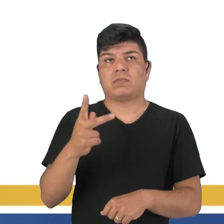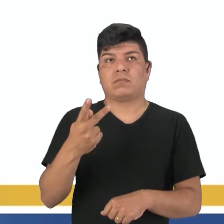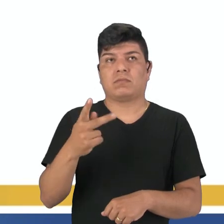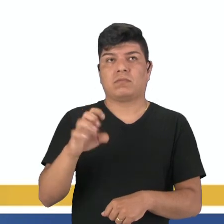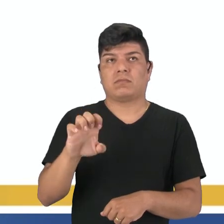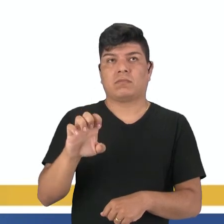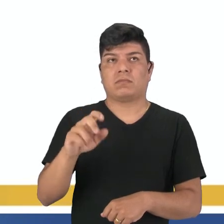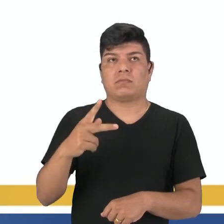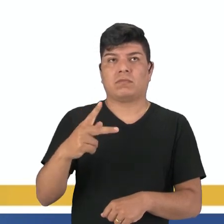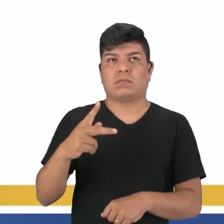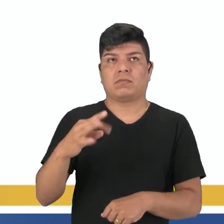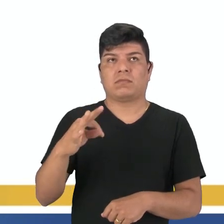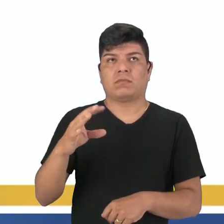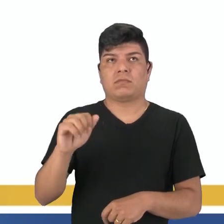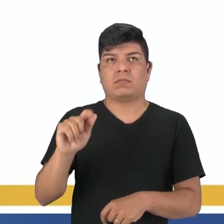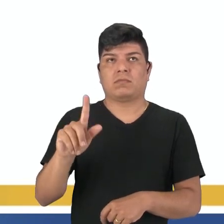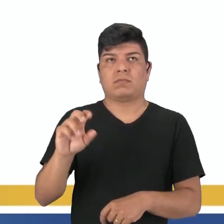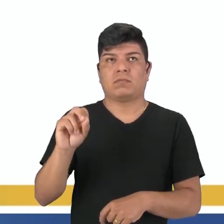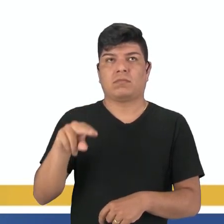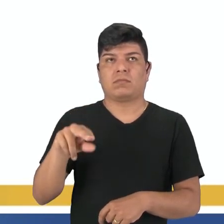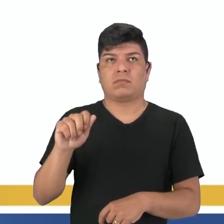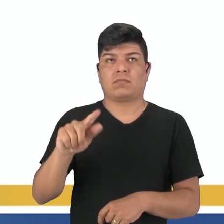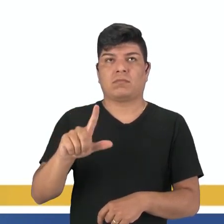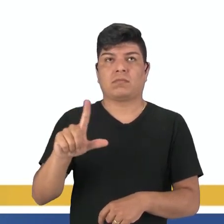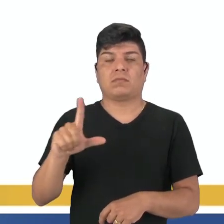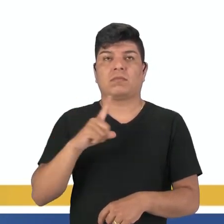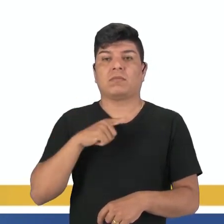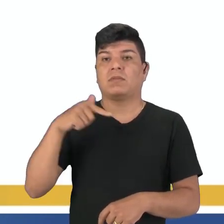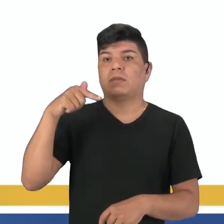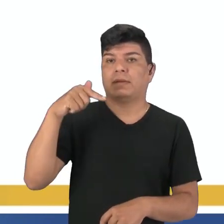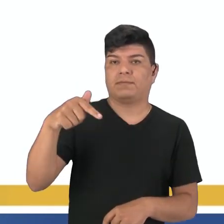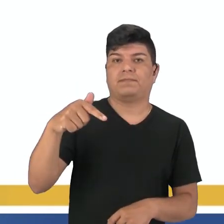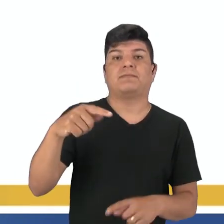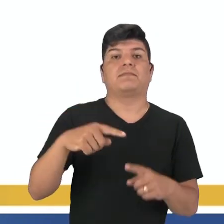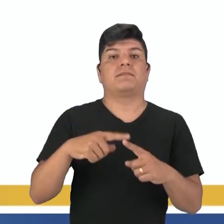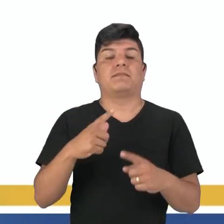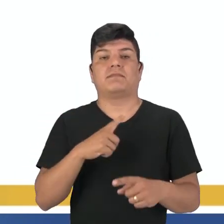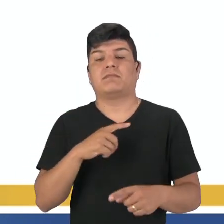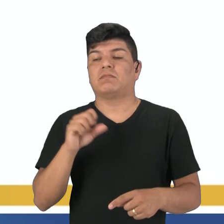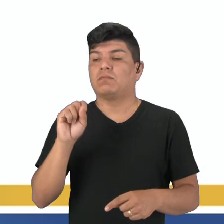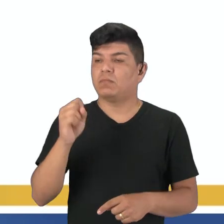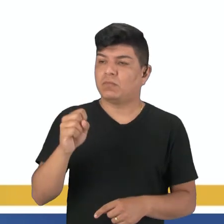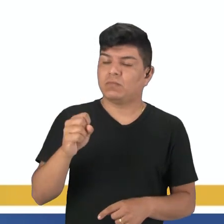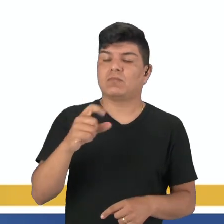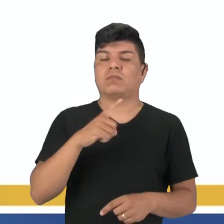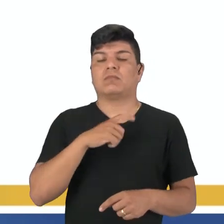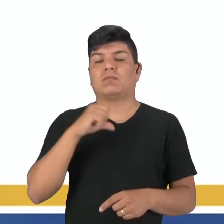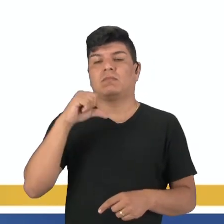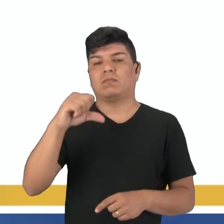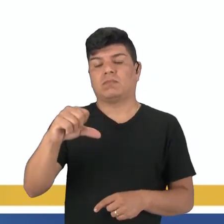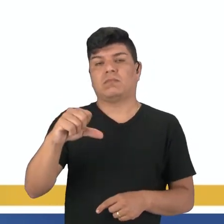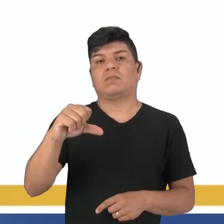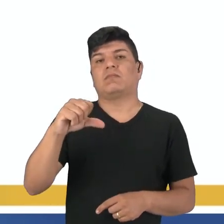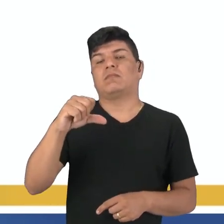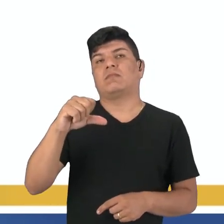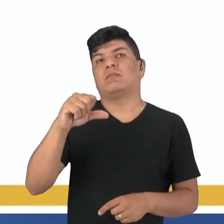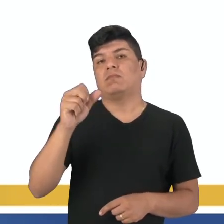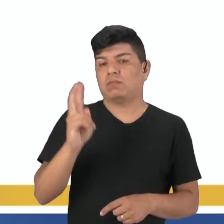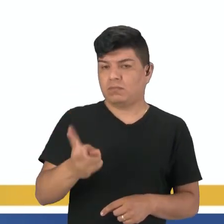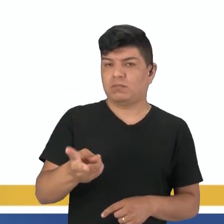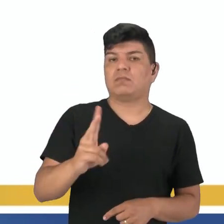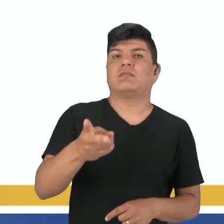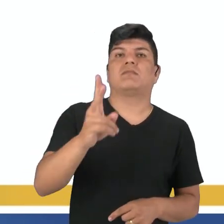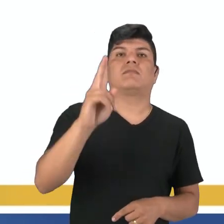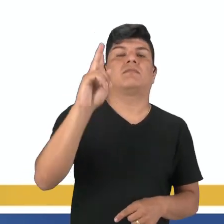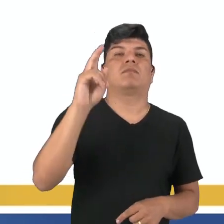prisma heptagonal, né? Porque ele tem 7 lados, mas nós vamos ter prisma com 8 lados, com 9 lados, e